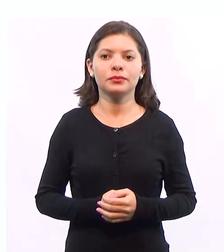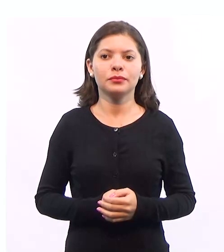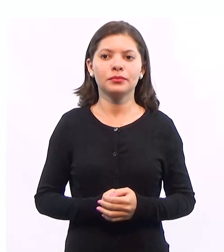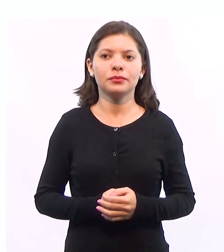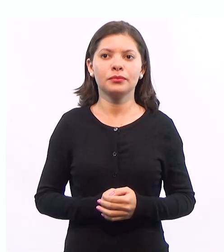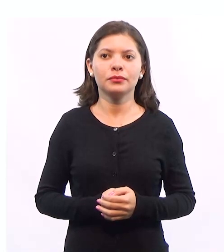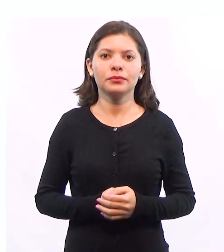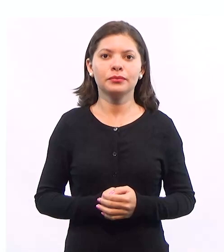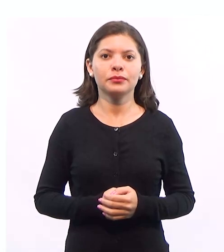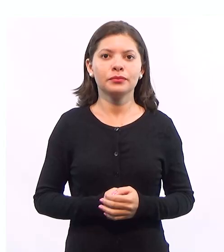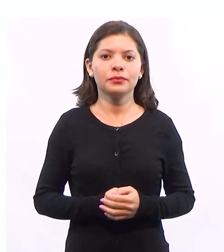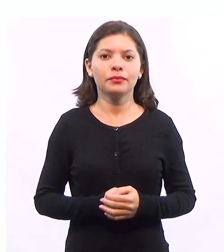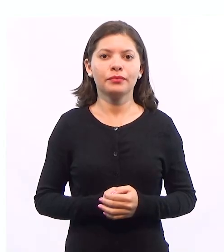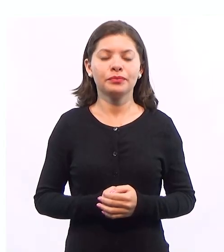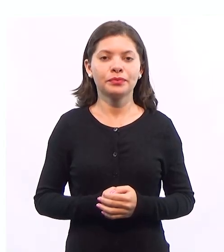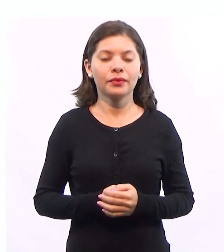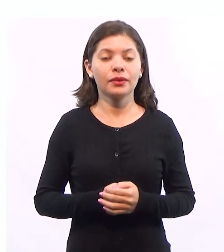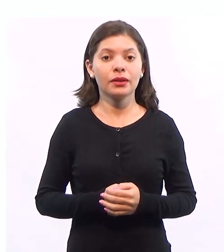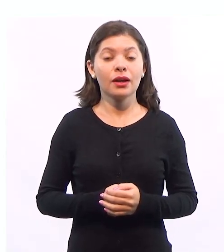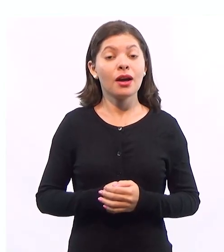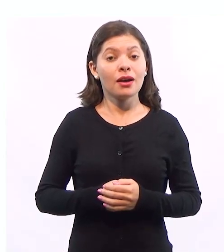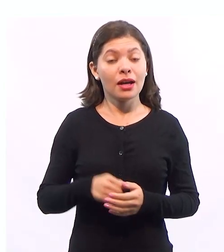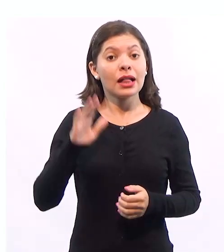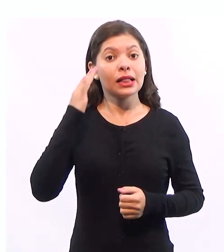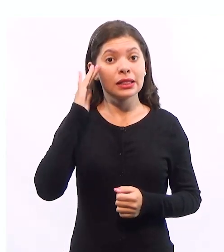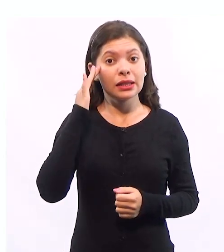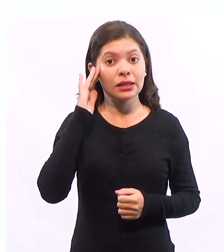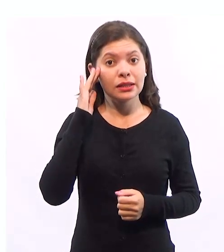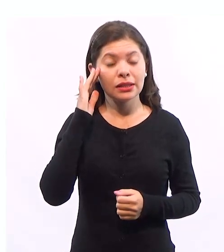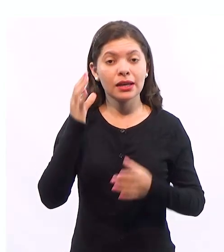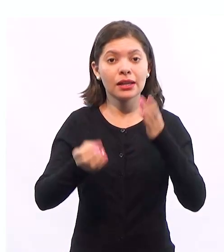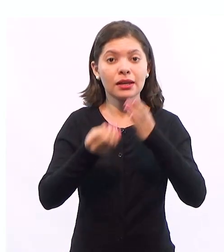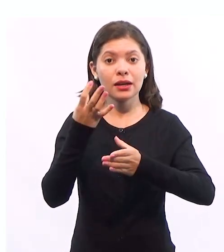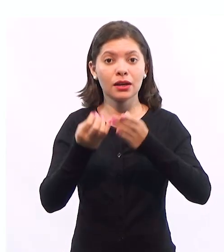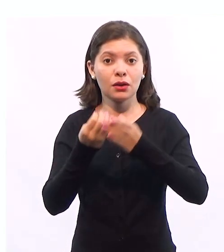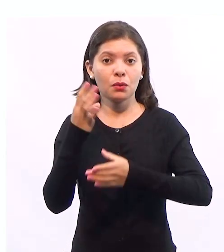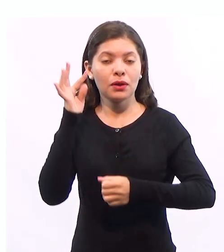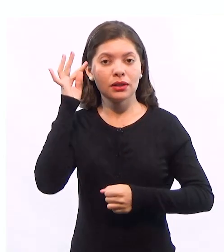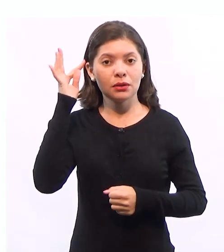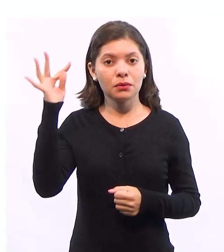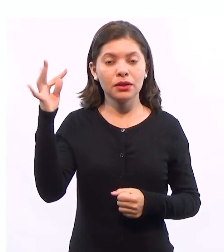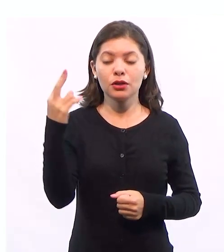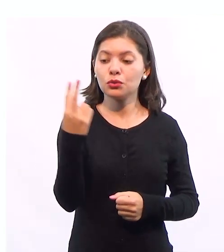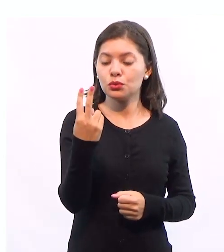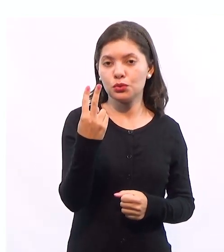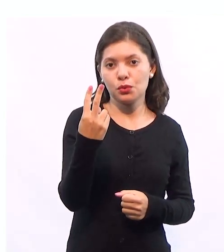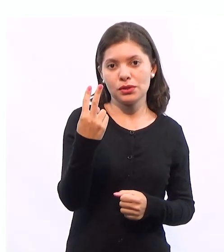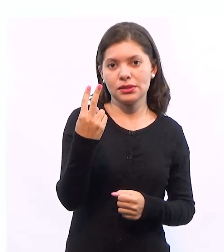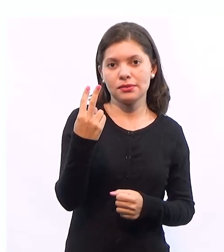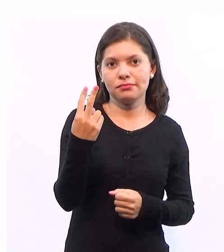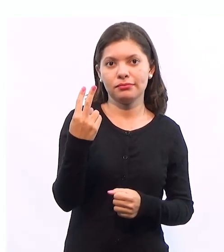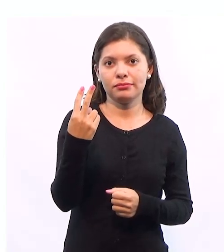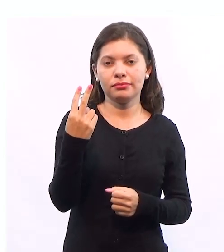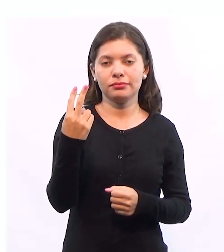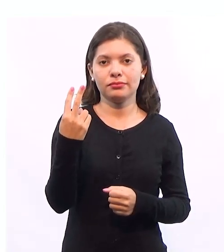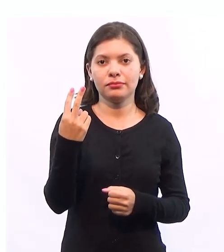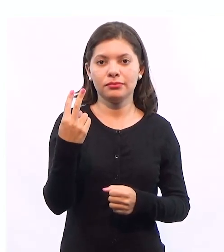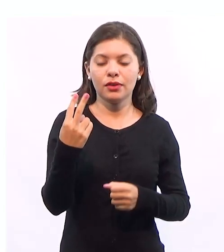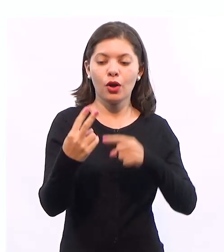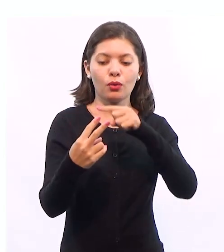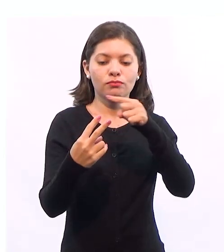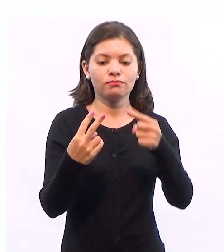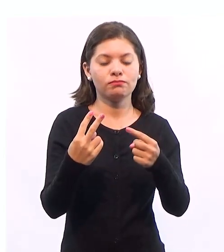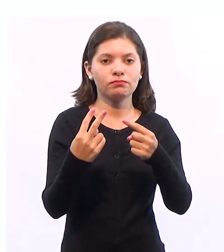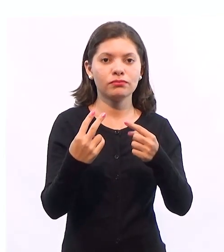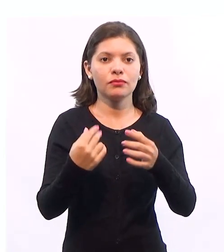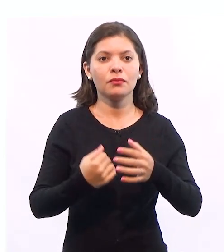o próximo aqui, ó. Vamos entender, ó. Ele criou a teoria dos dois fatores, né, ó. Herzberg criou a teoria dos dois fatores e Douglas